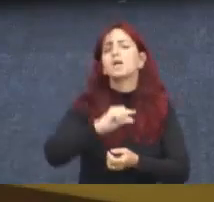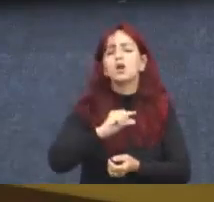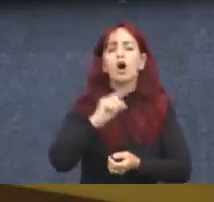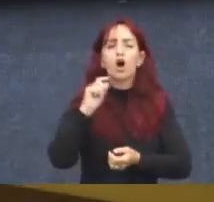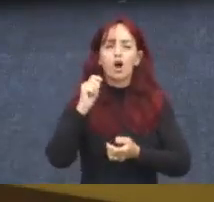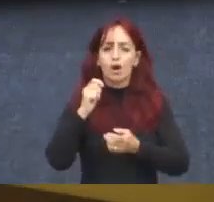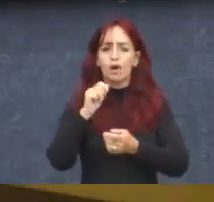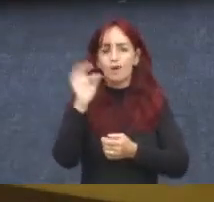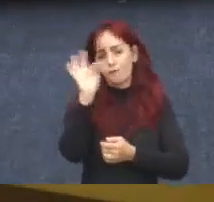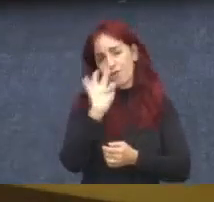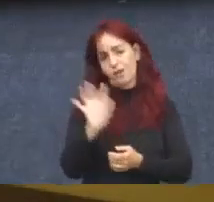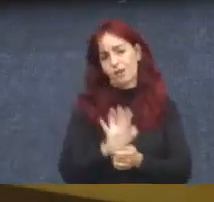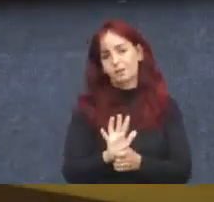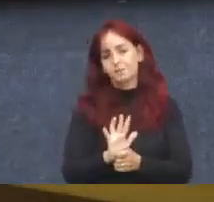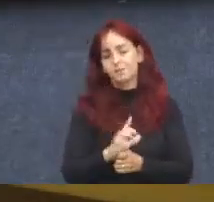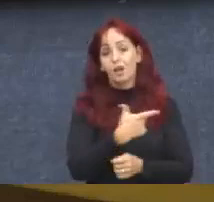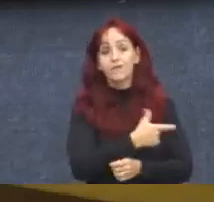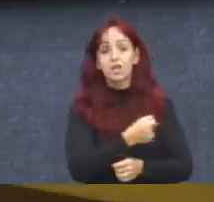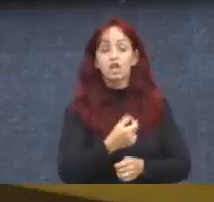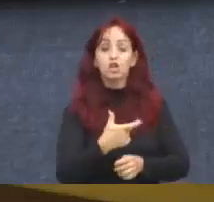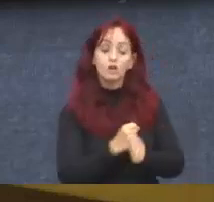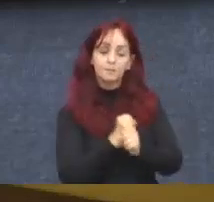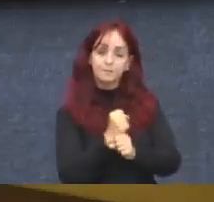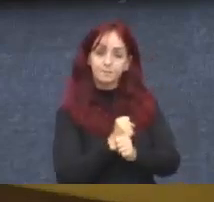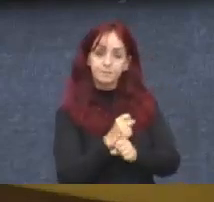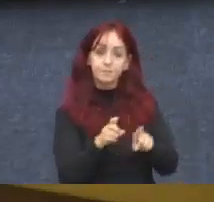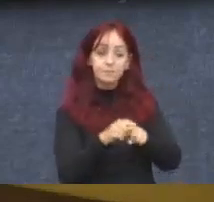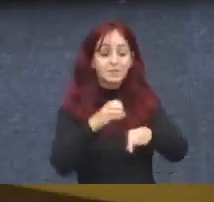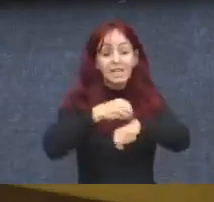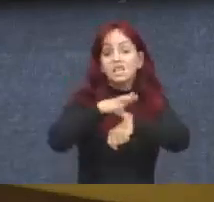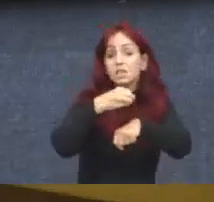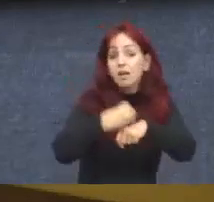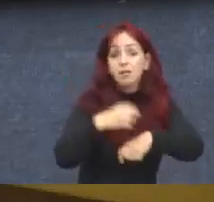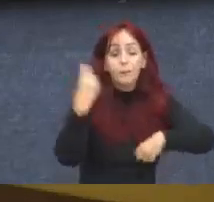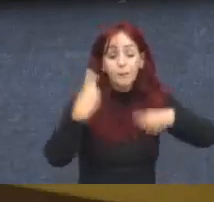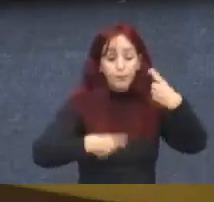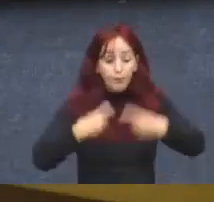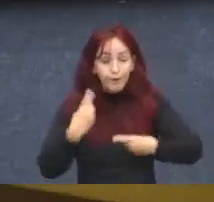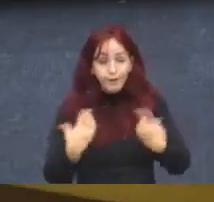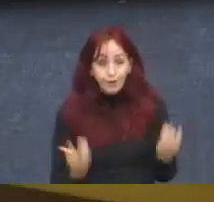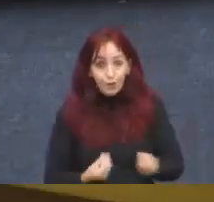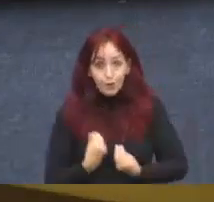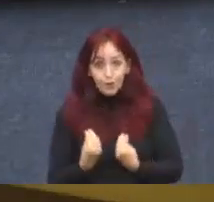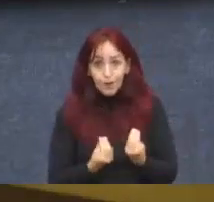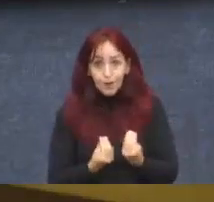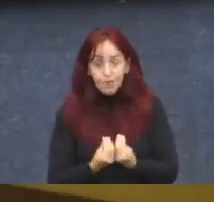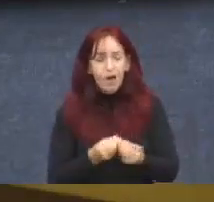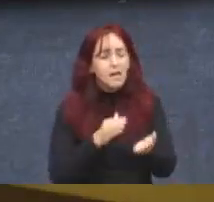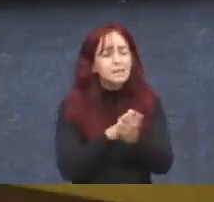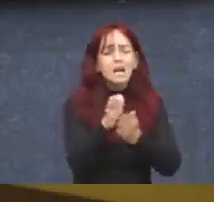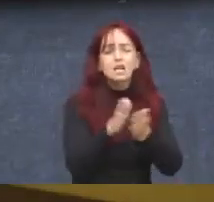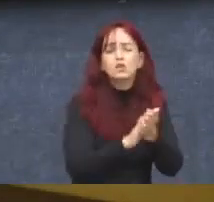quem está no BNDES, indicação política. Mercadante que está lá. Gastou